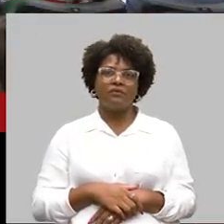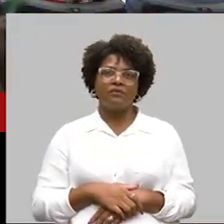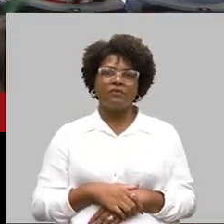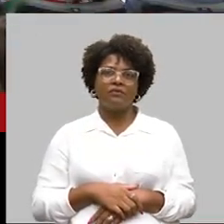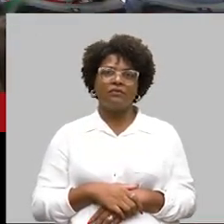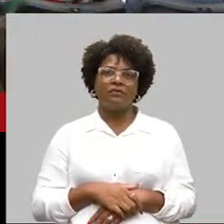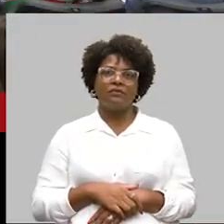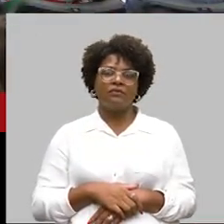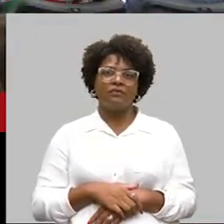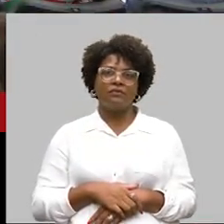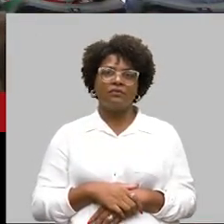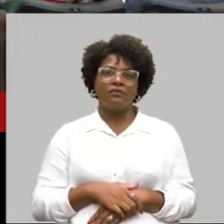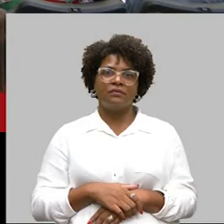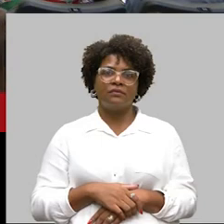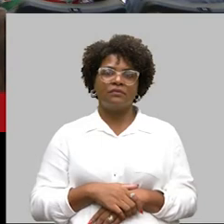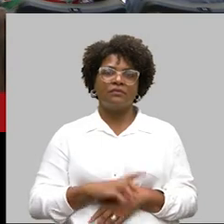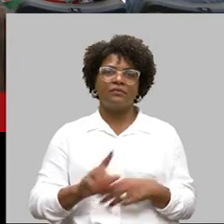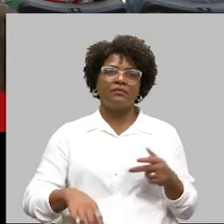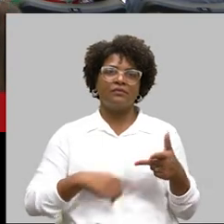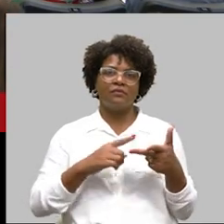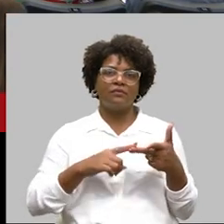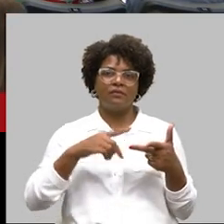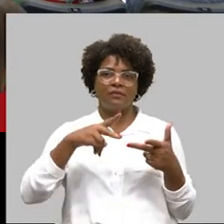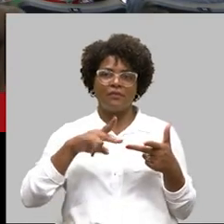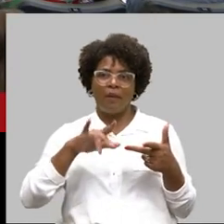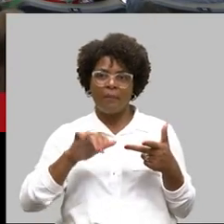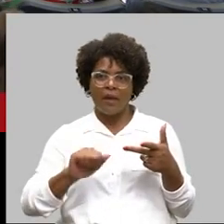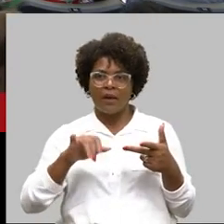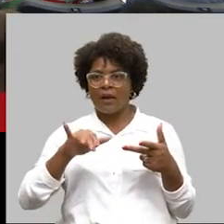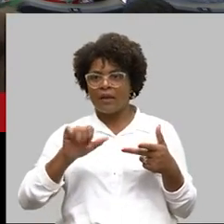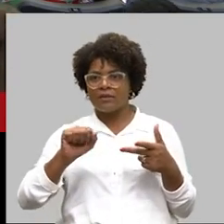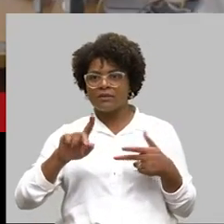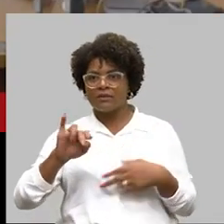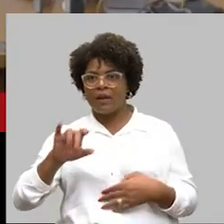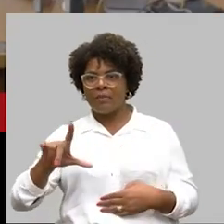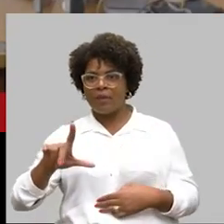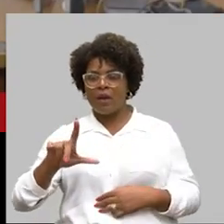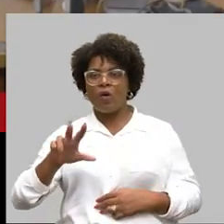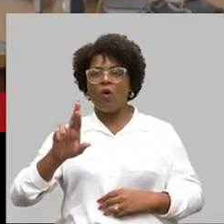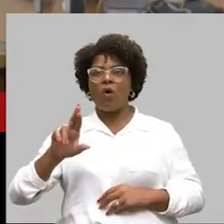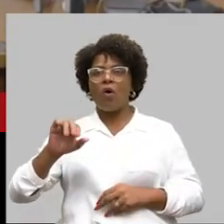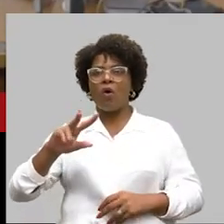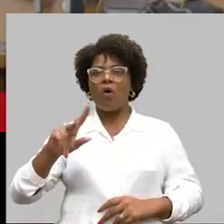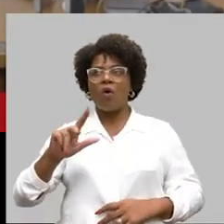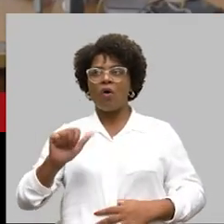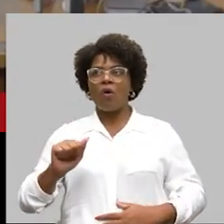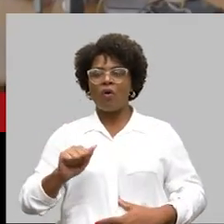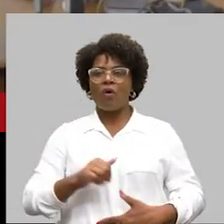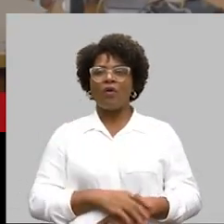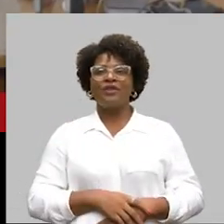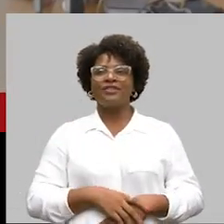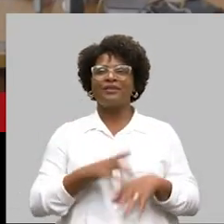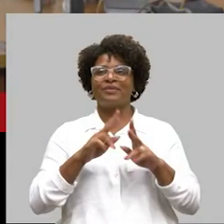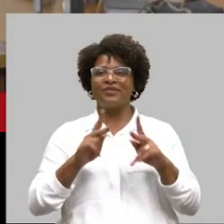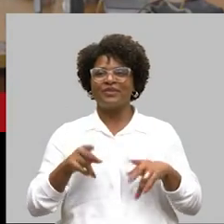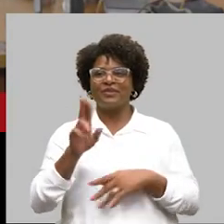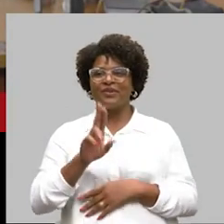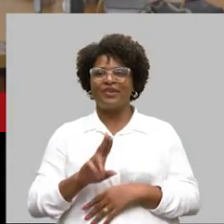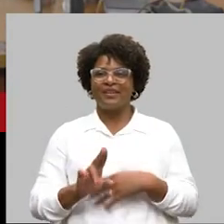Feng Maria Isabel antes Rocha prof professora da Universidade Federal de Minas